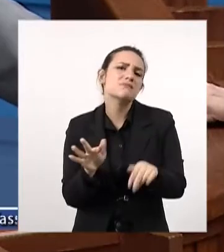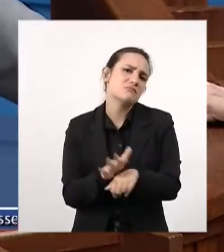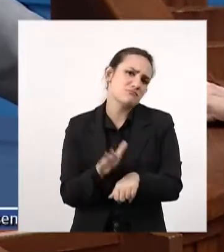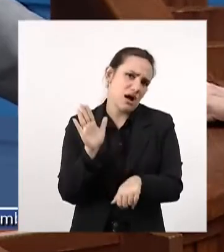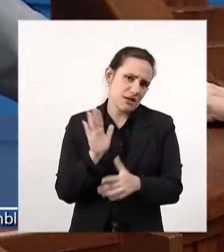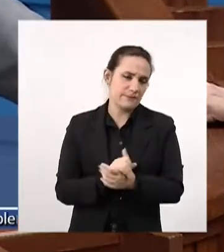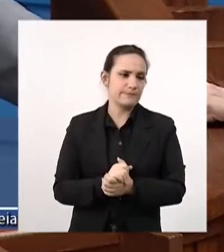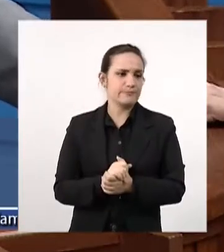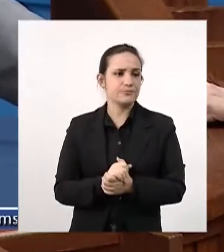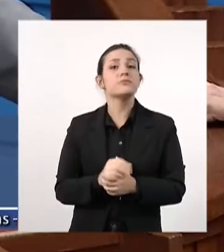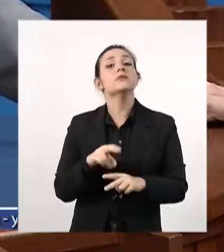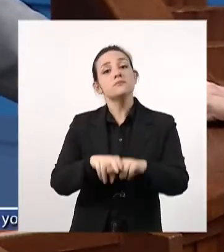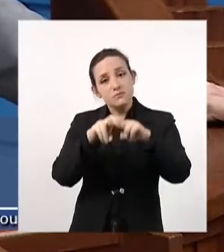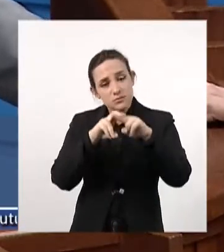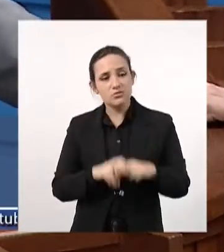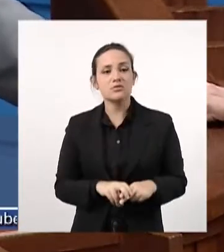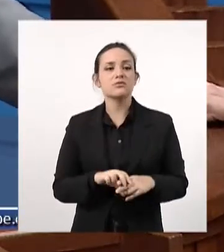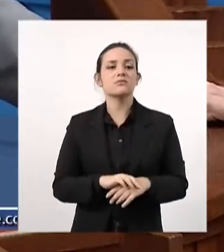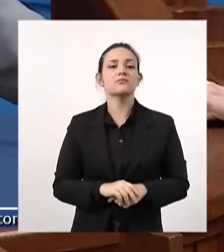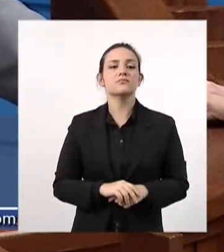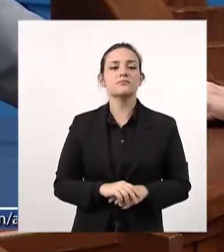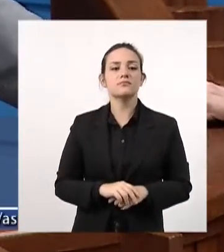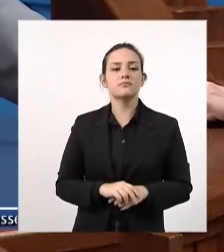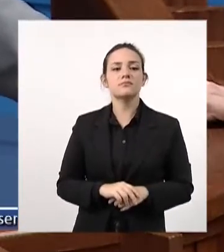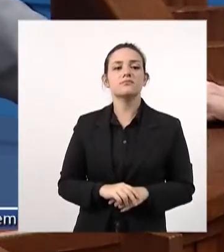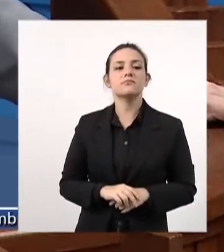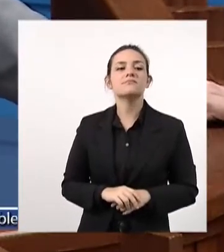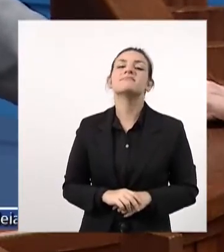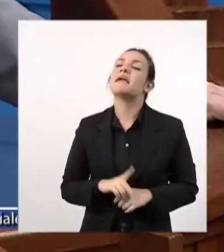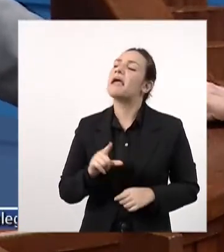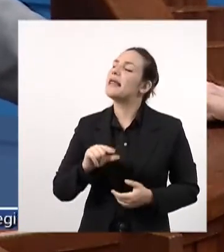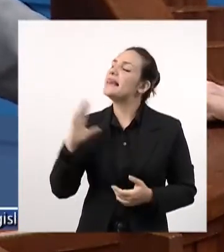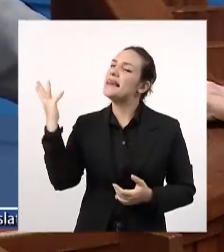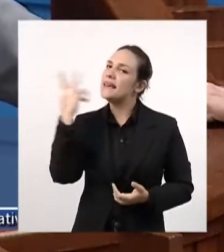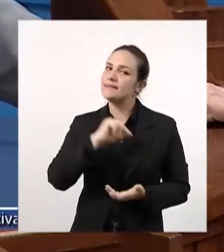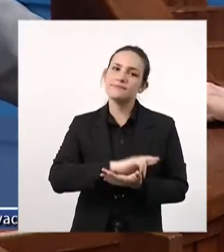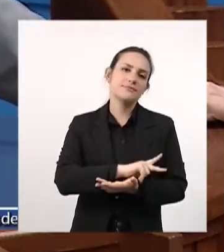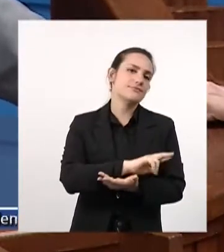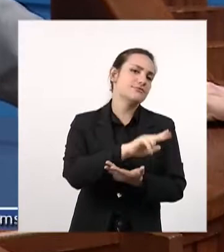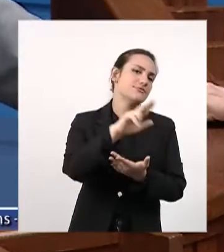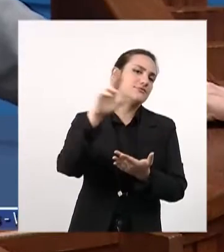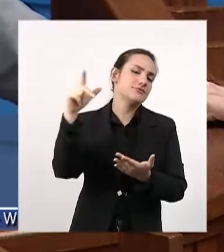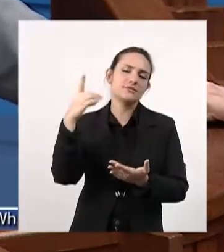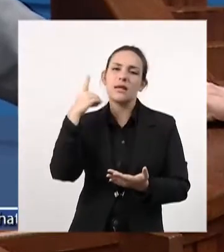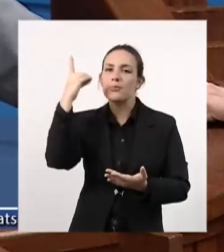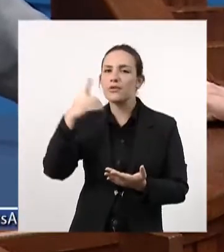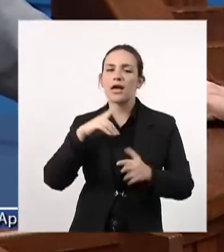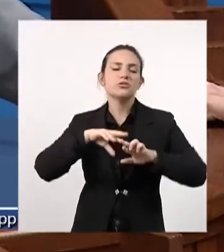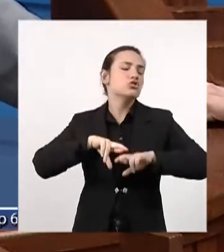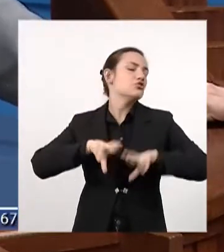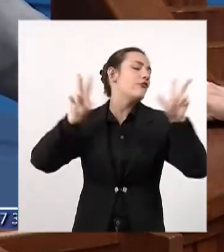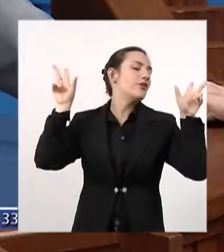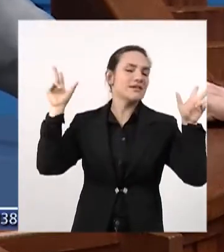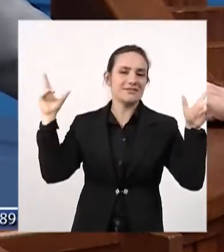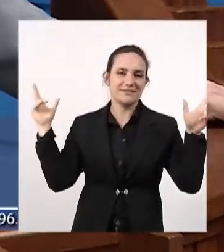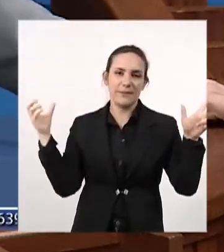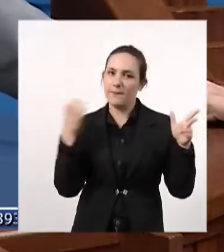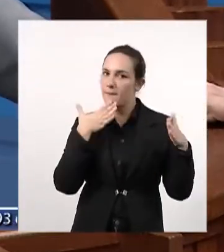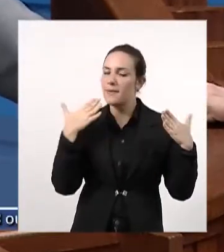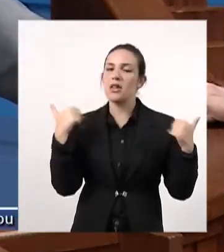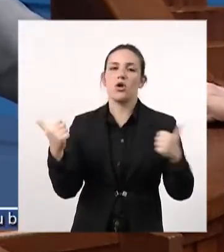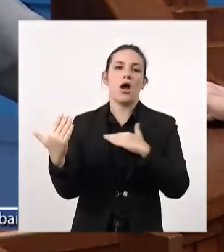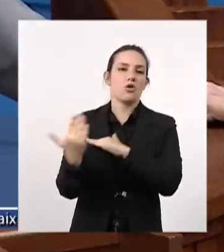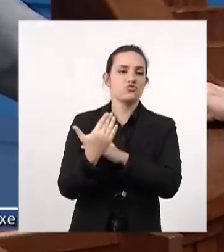E é exatamente isso que faz a riqueza do parlamento. Portanto, eu não poderia, ao